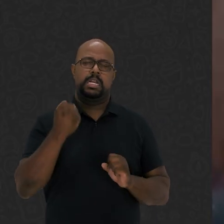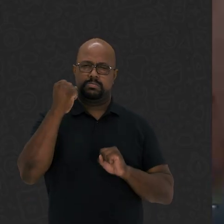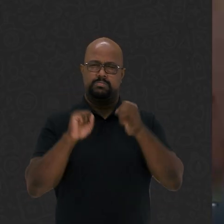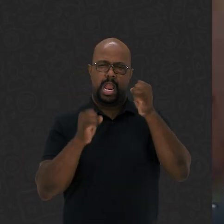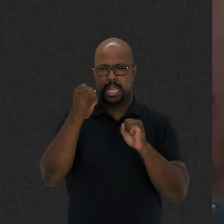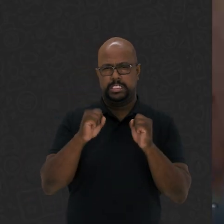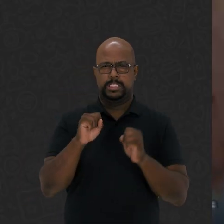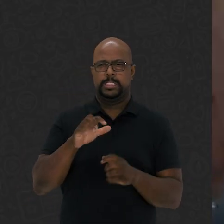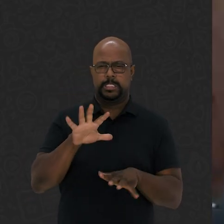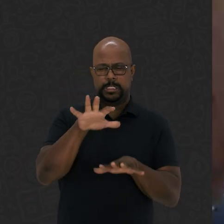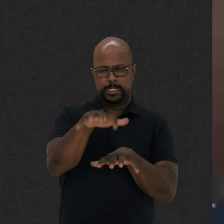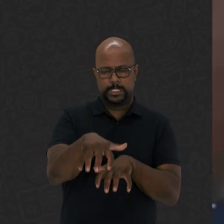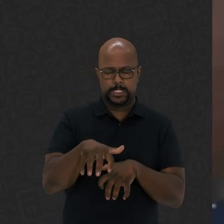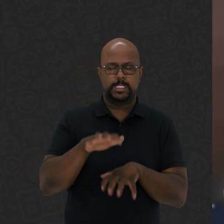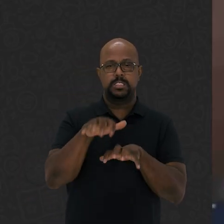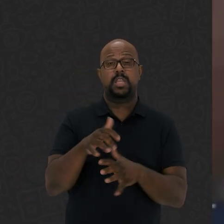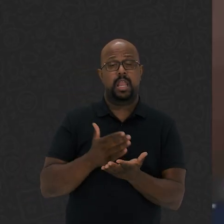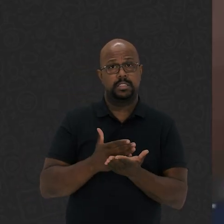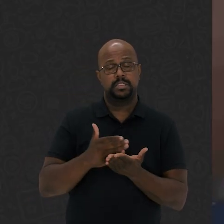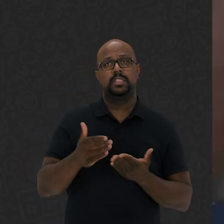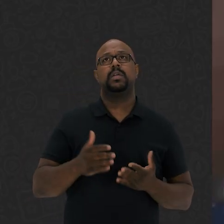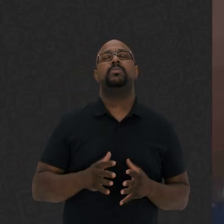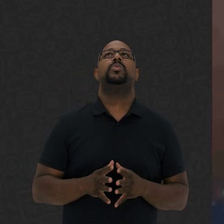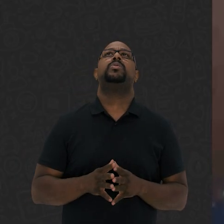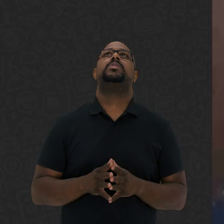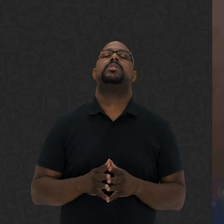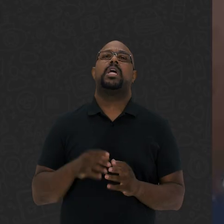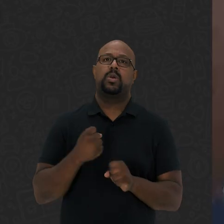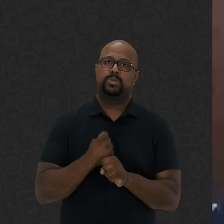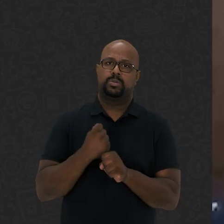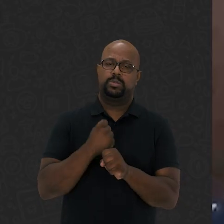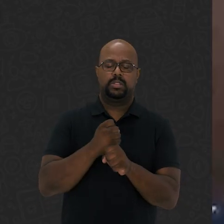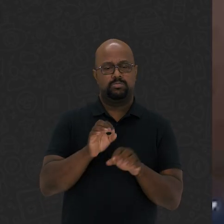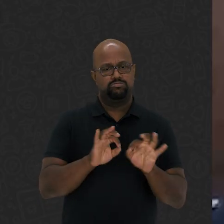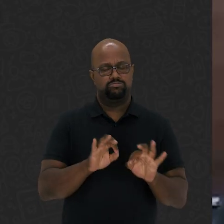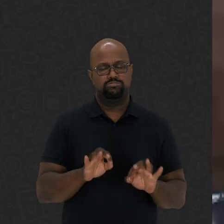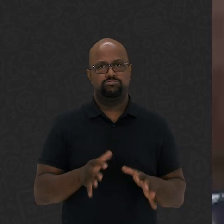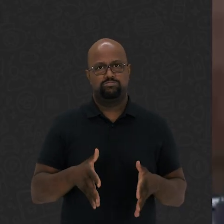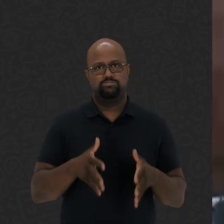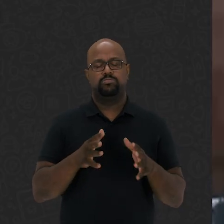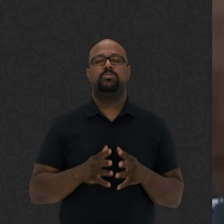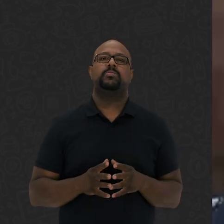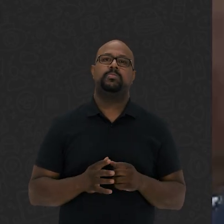máquinas estacionadas, aí iniciamos a construção da estrada.